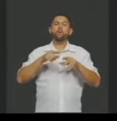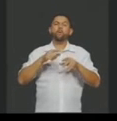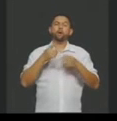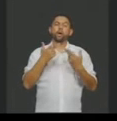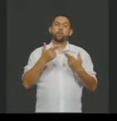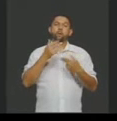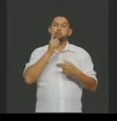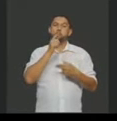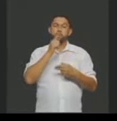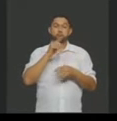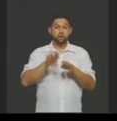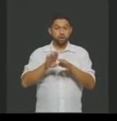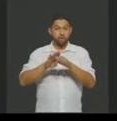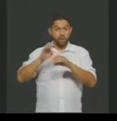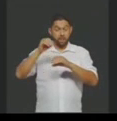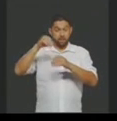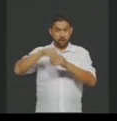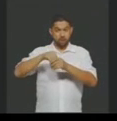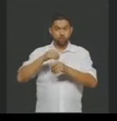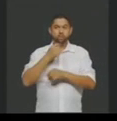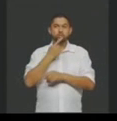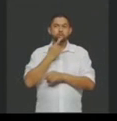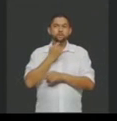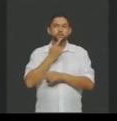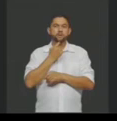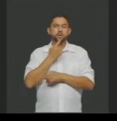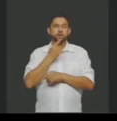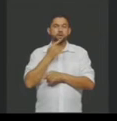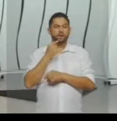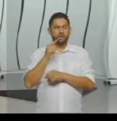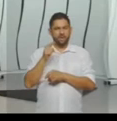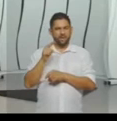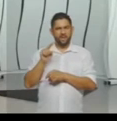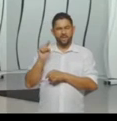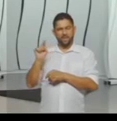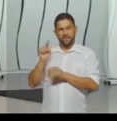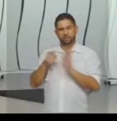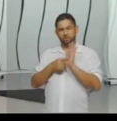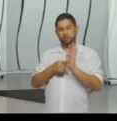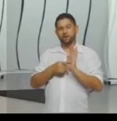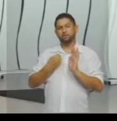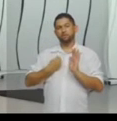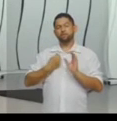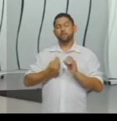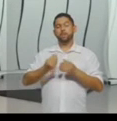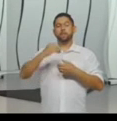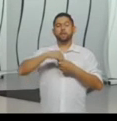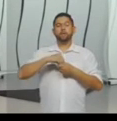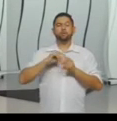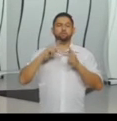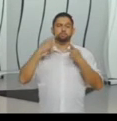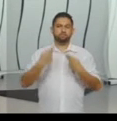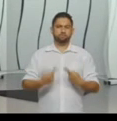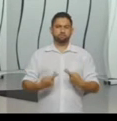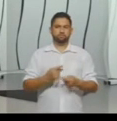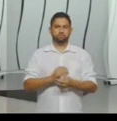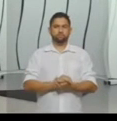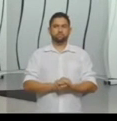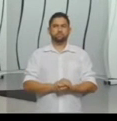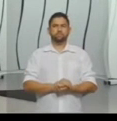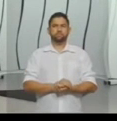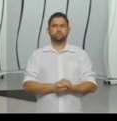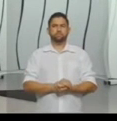no nosso sangue, visto que esse aqui é um parasito de seres humanos. Então eles são chamados de flagelados.